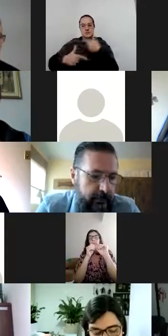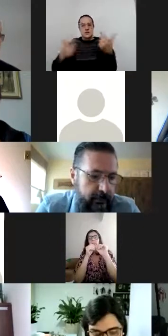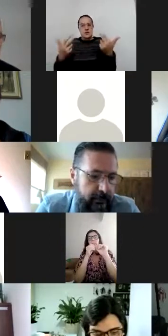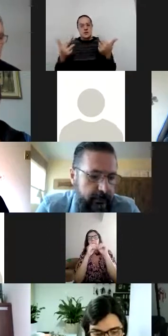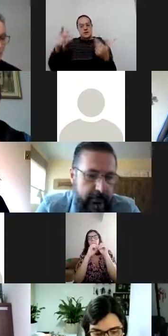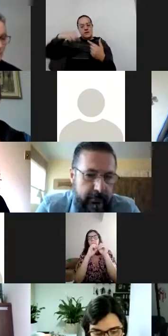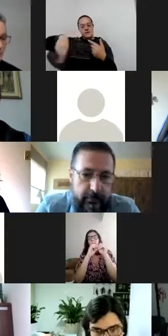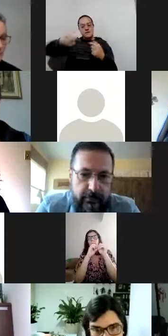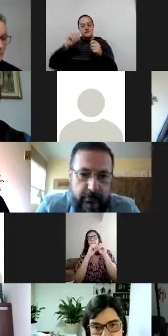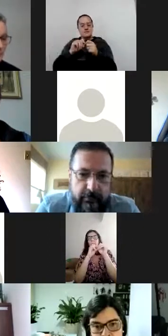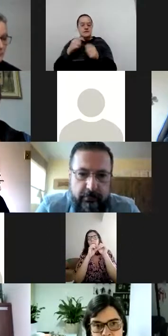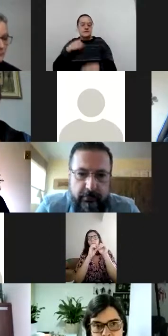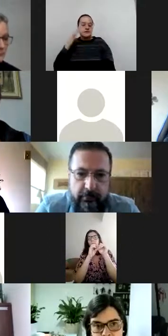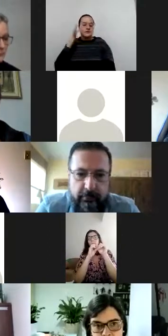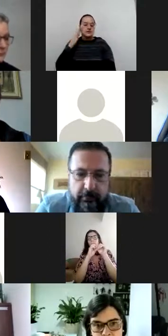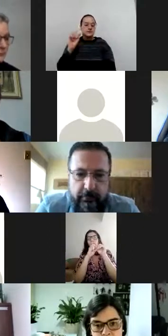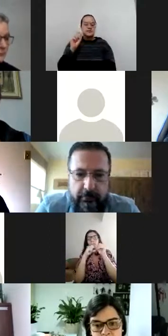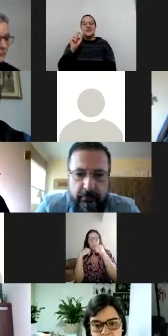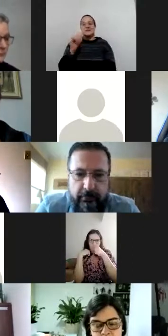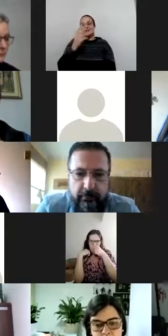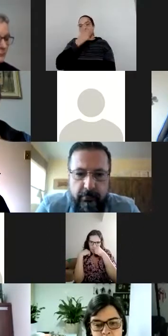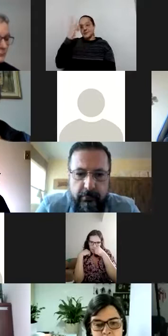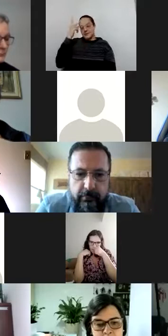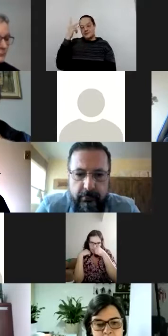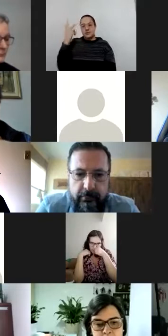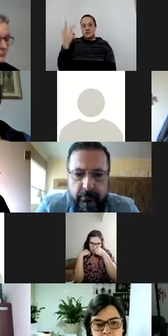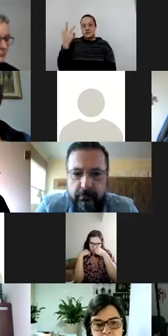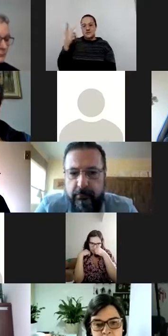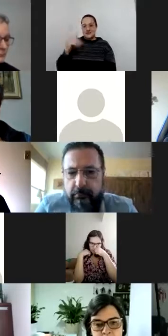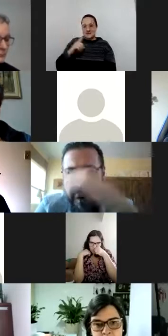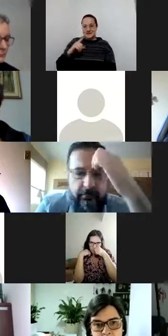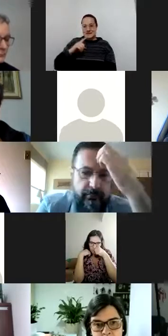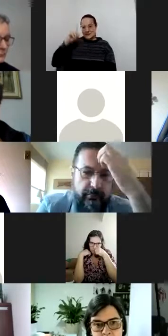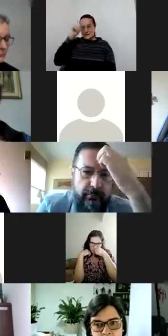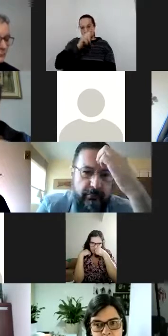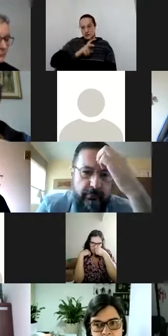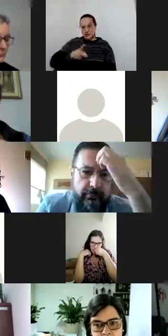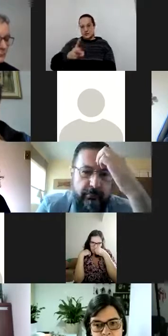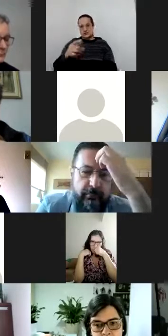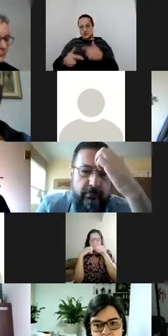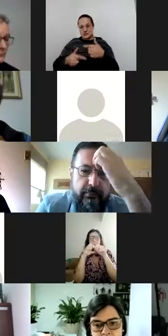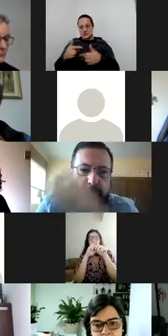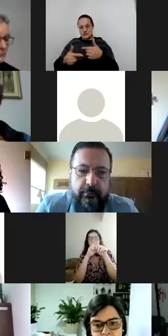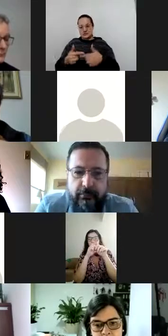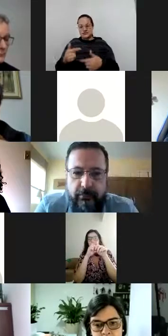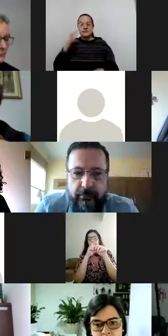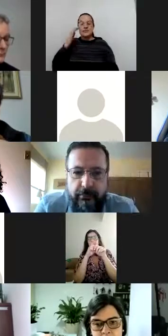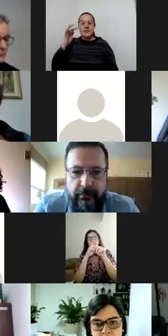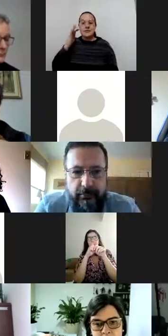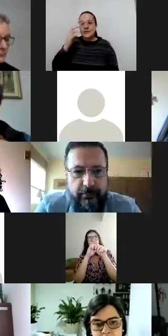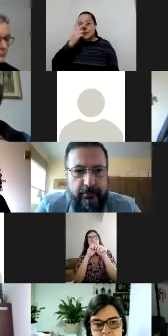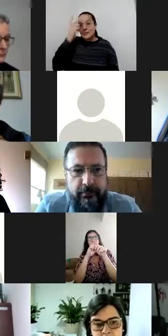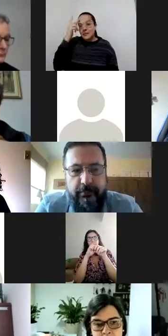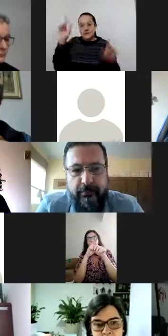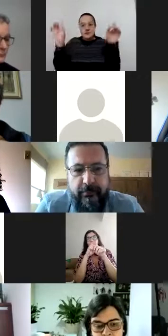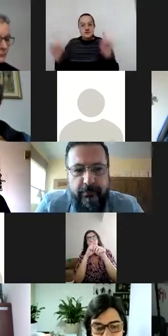se para uma pessoa, vamos dizer assim, normal, está tendo dificuldade de manter o seu emprego, como é que fica com a pessoa portadora de